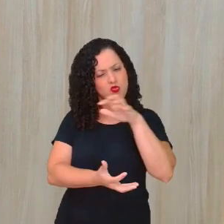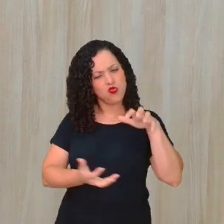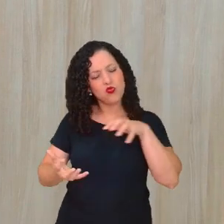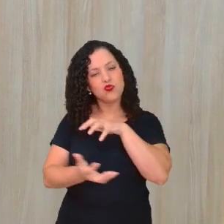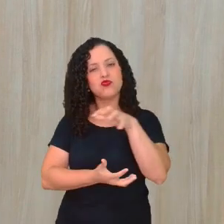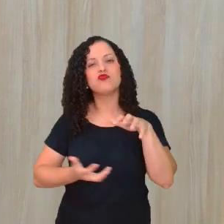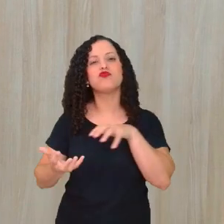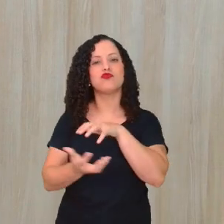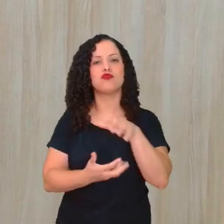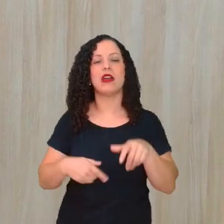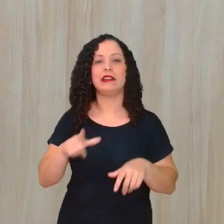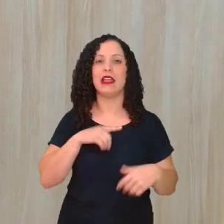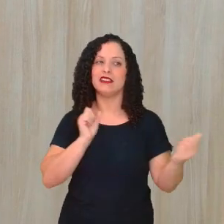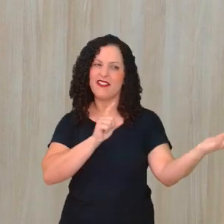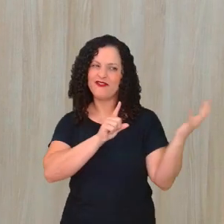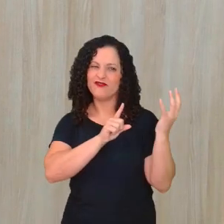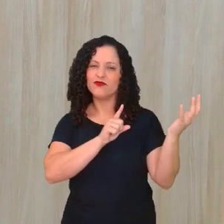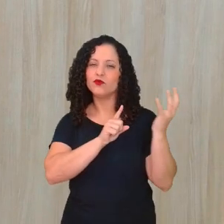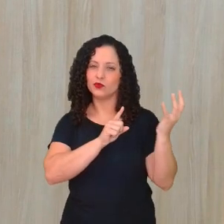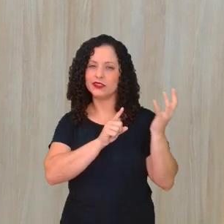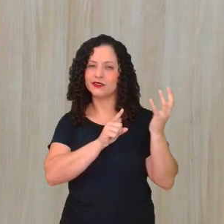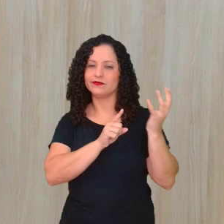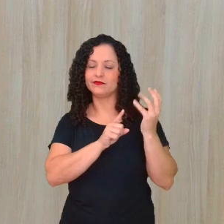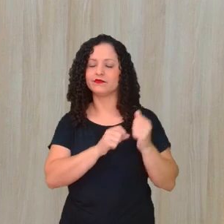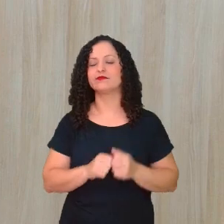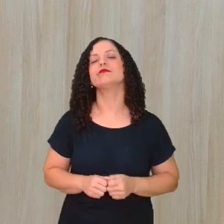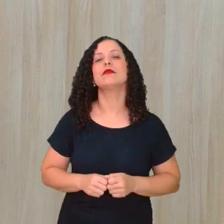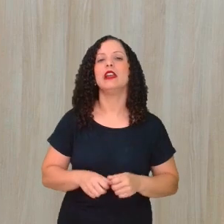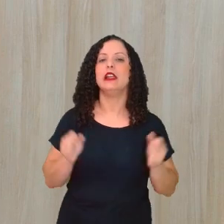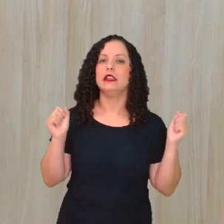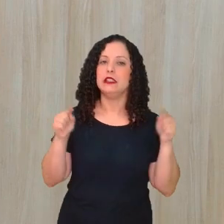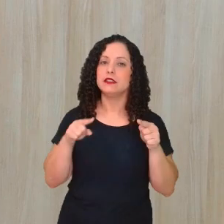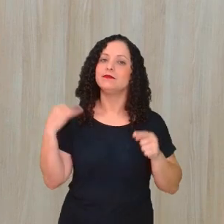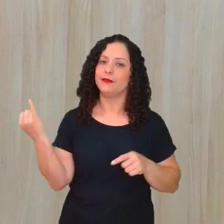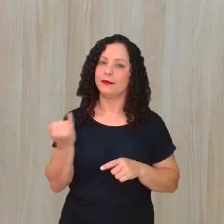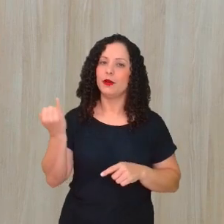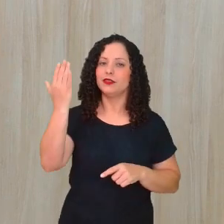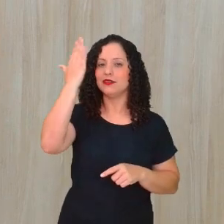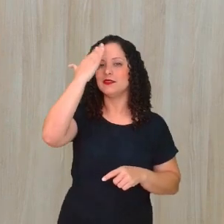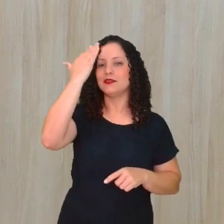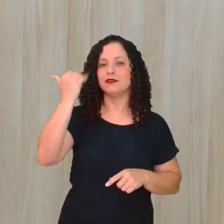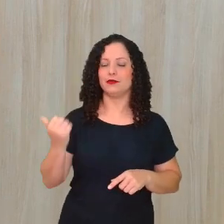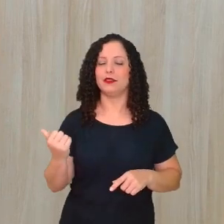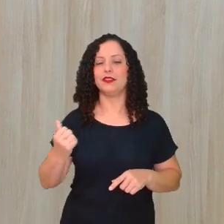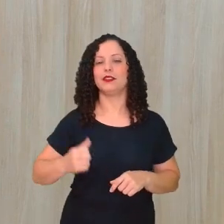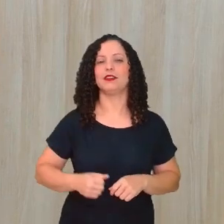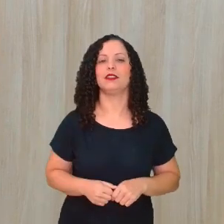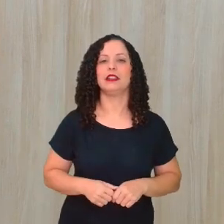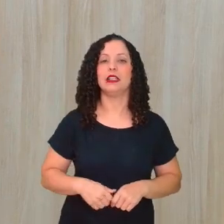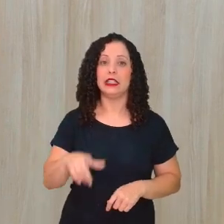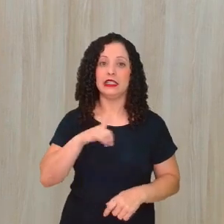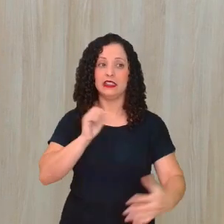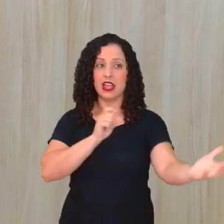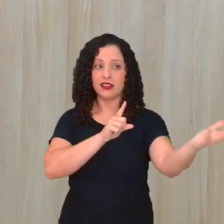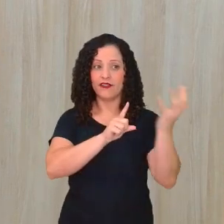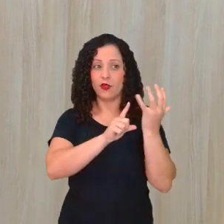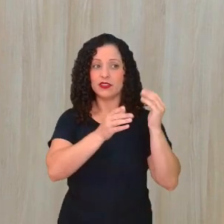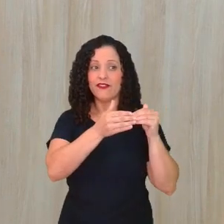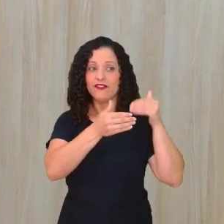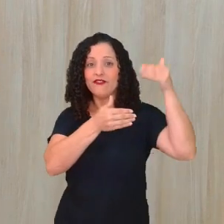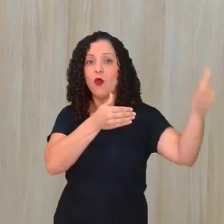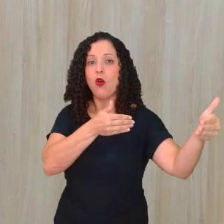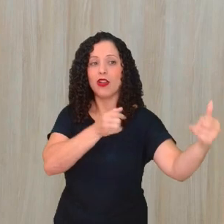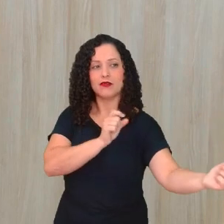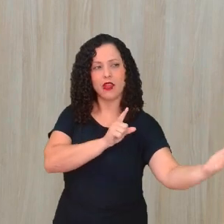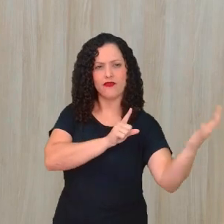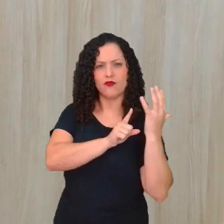aí houve essa influência, é importante que a gente traga esse destaque, né? Que eles trouxeram essa influência toda ali